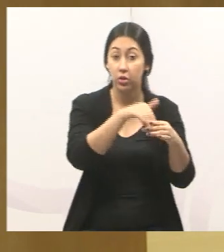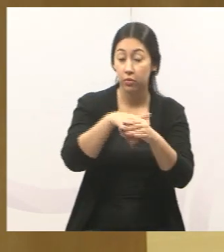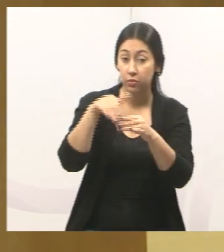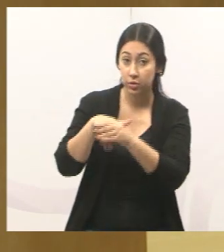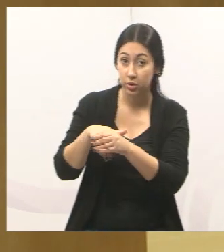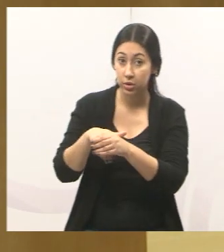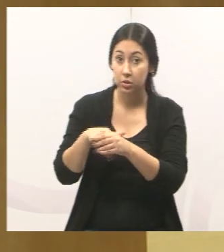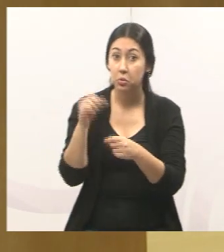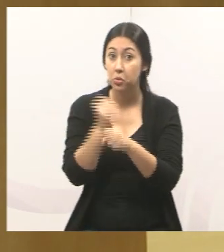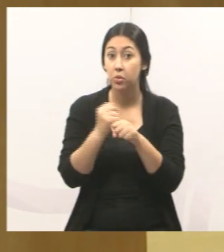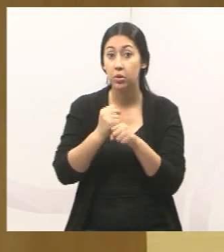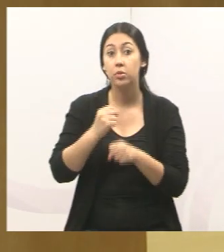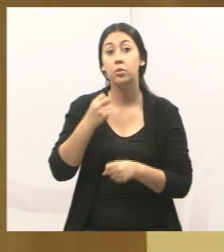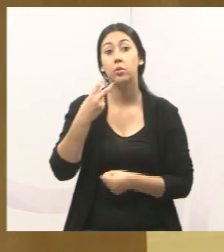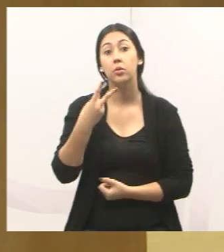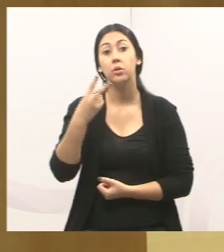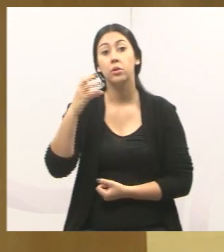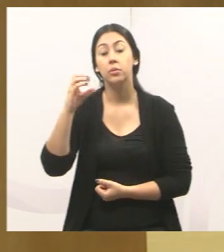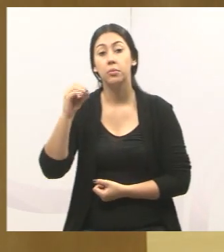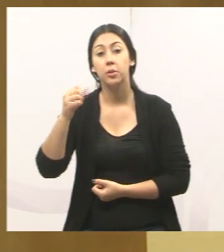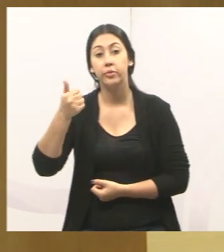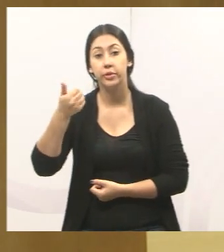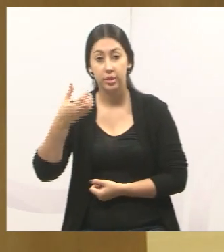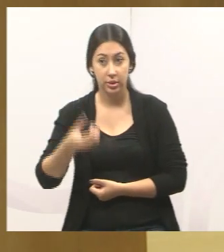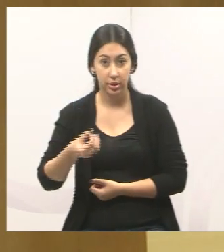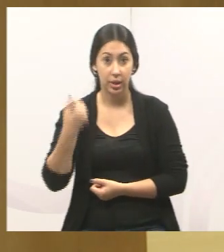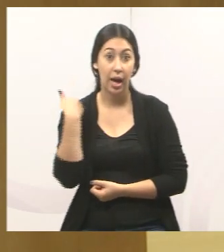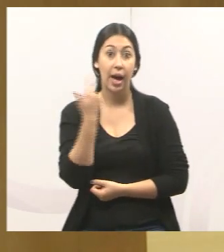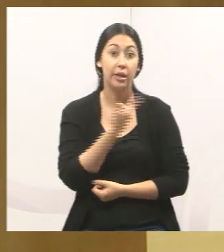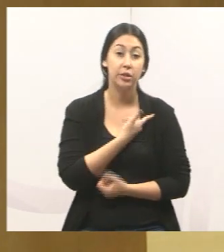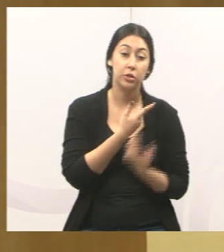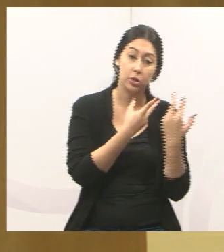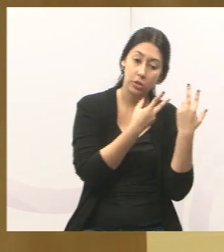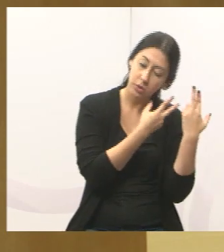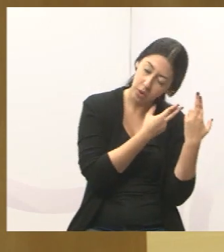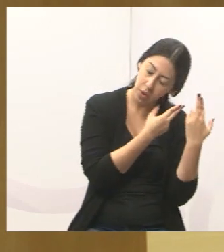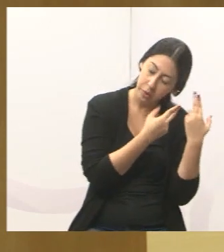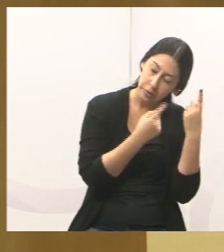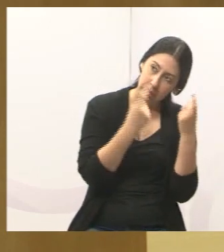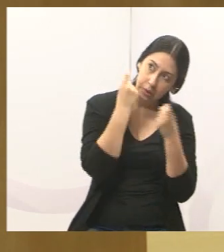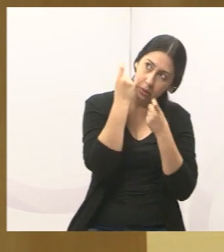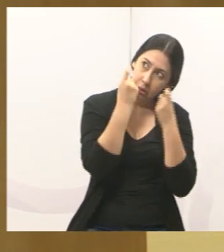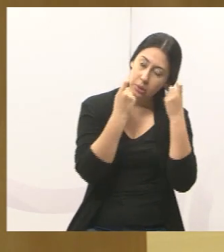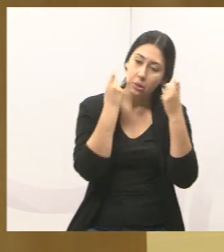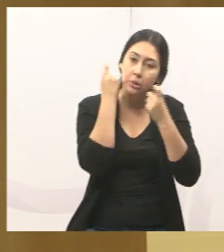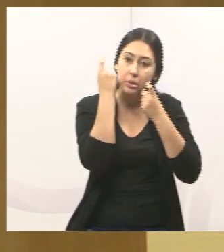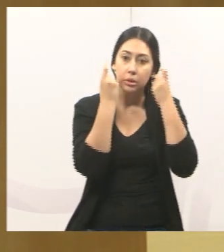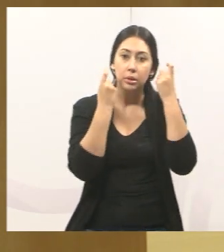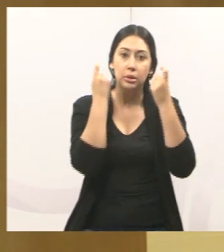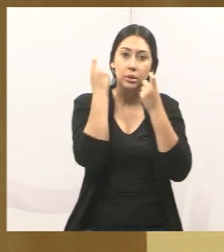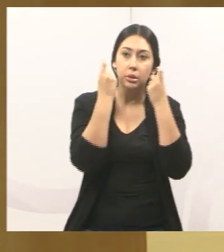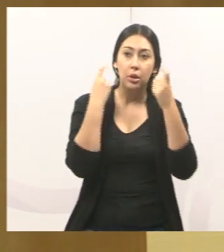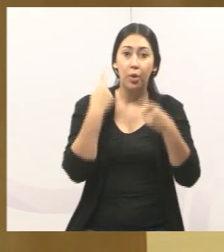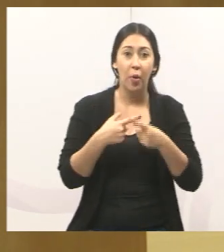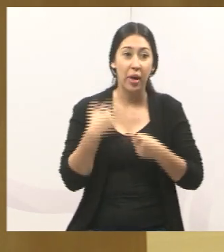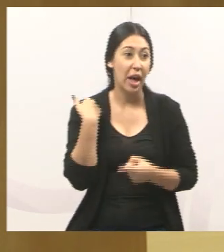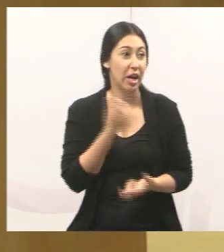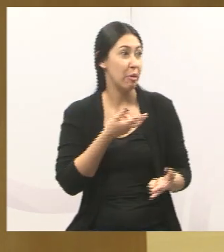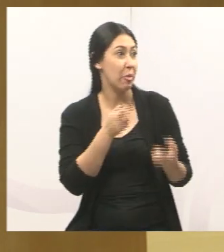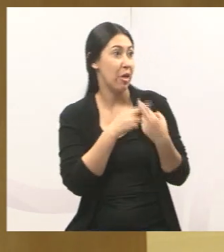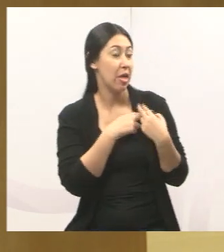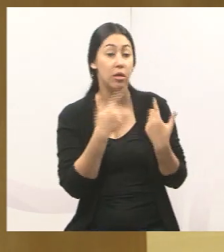de 2016. Então, a gente dorme com essa pulga atrás da orelha. Não porque nós fizemos as coisas